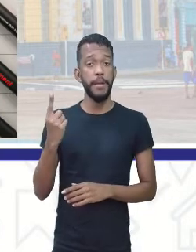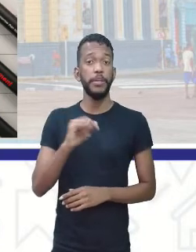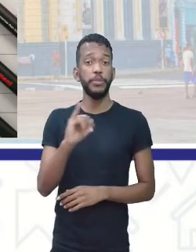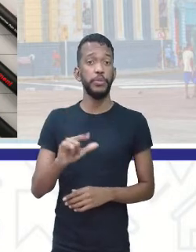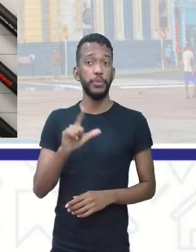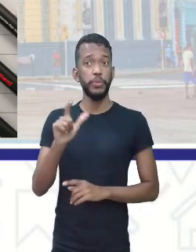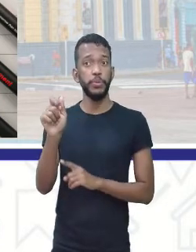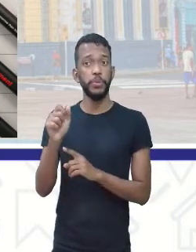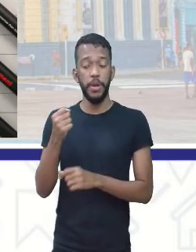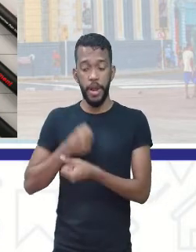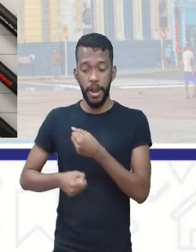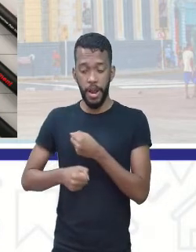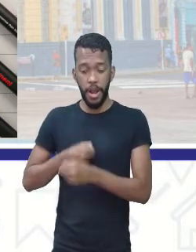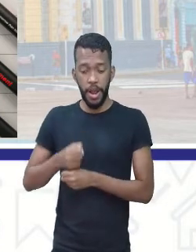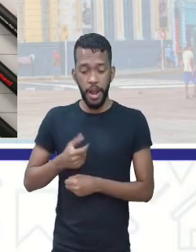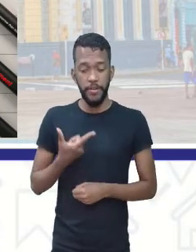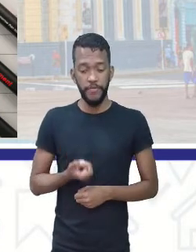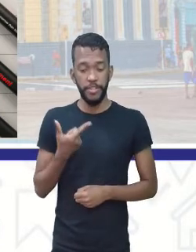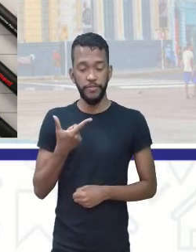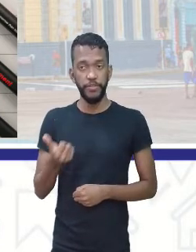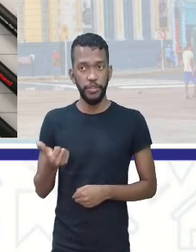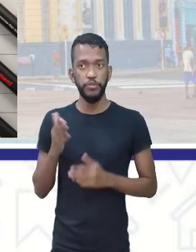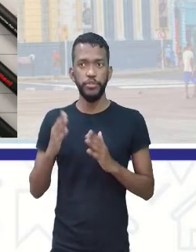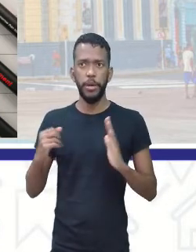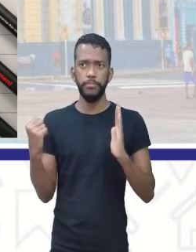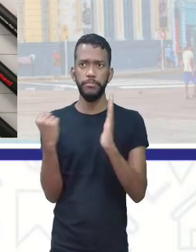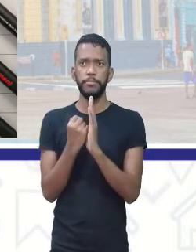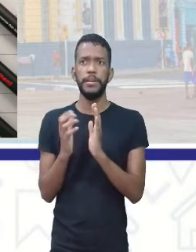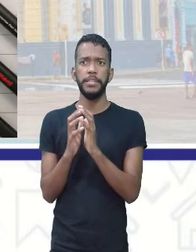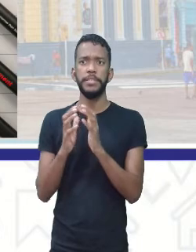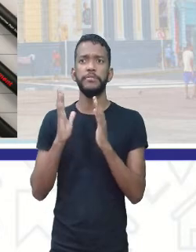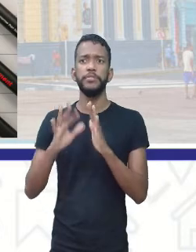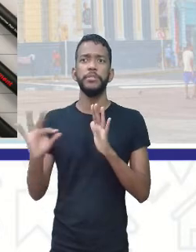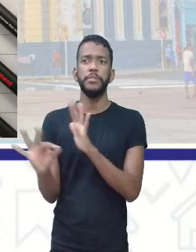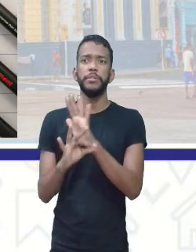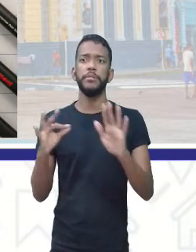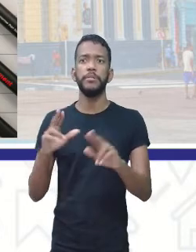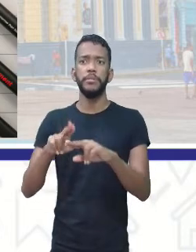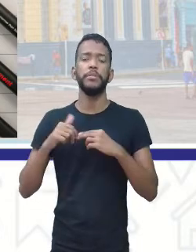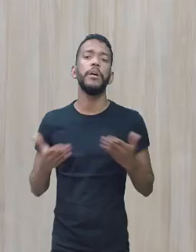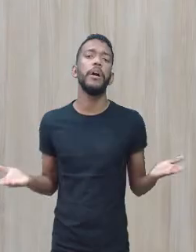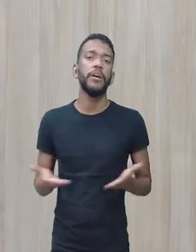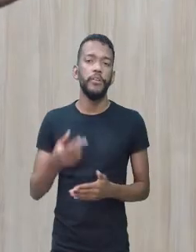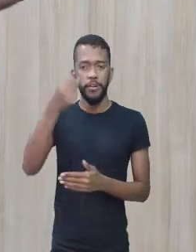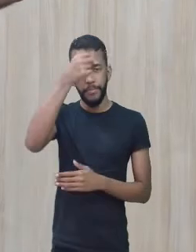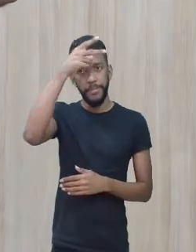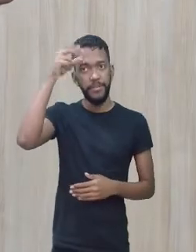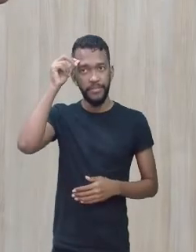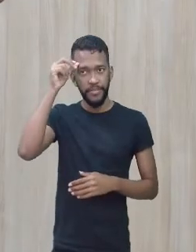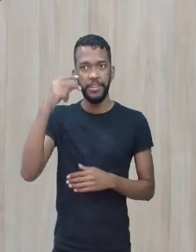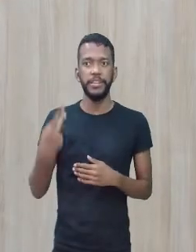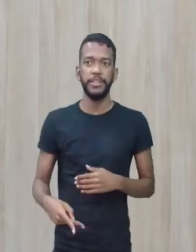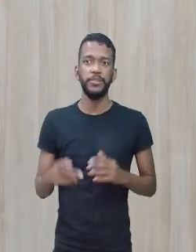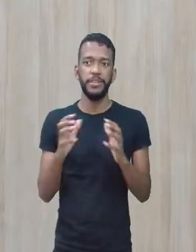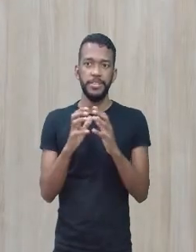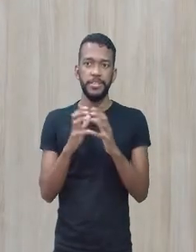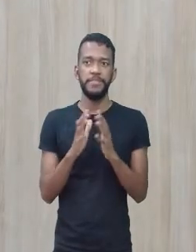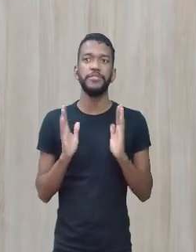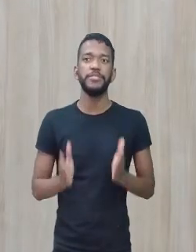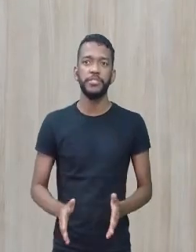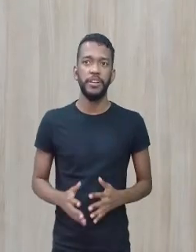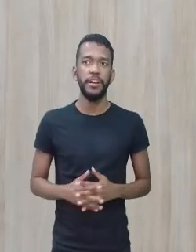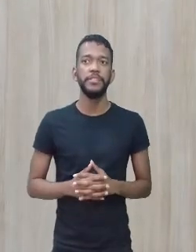se tornou patrimônio imaterial do Recife, né? E a lei foi sancionada pelo nosso atual prefeito do Recife, né?